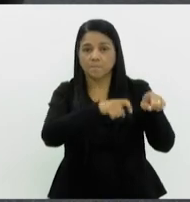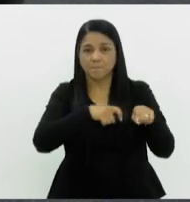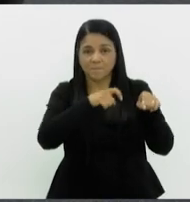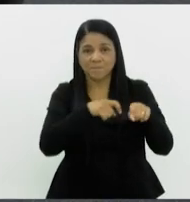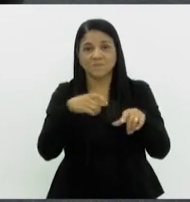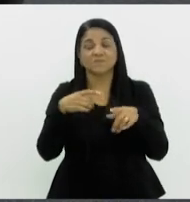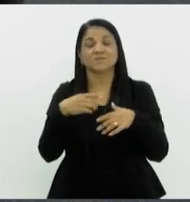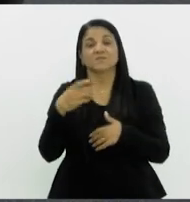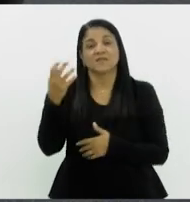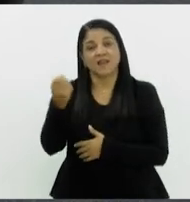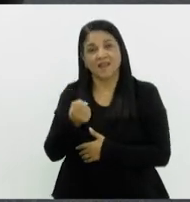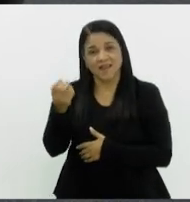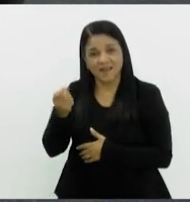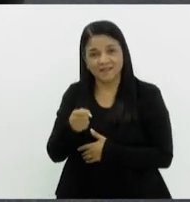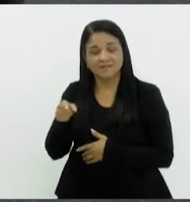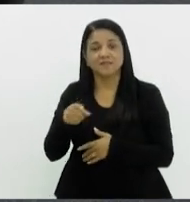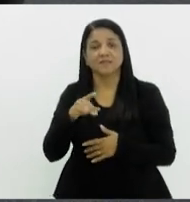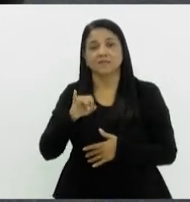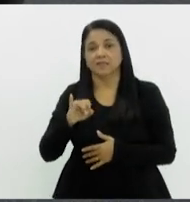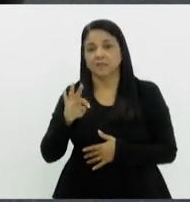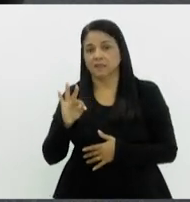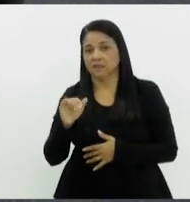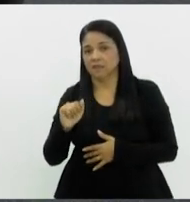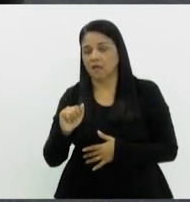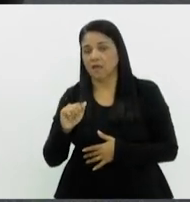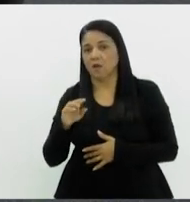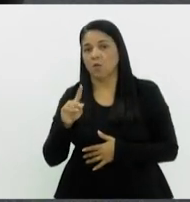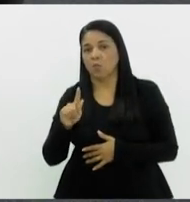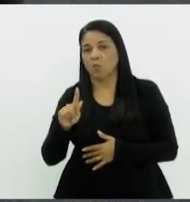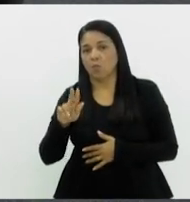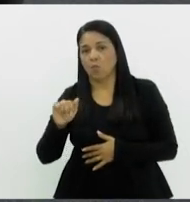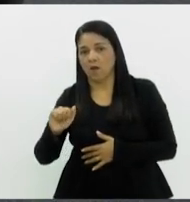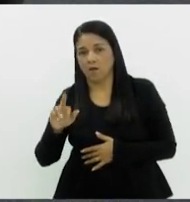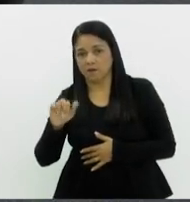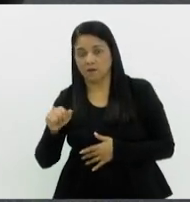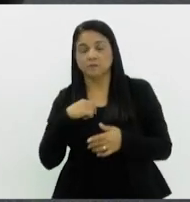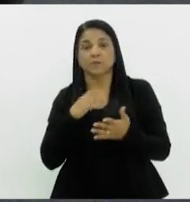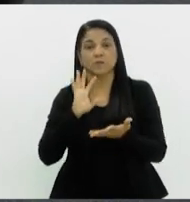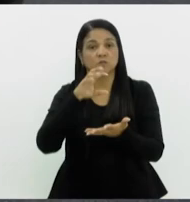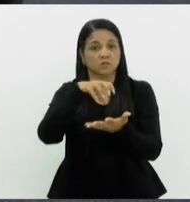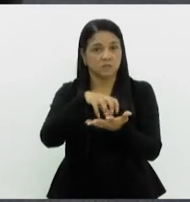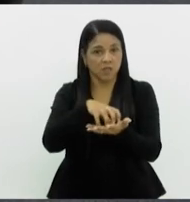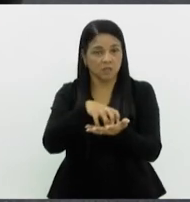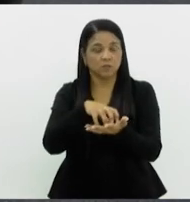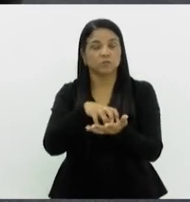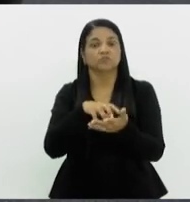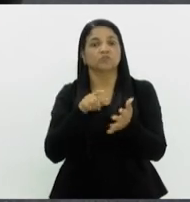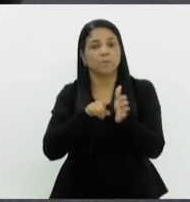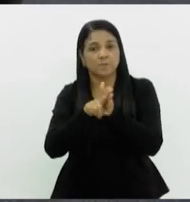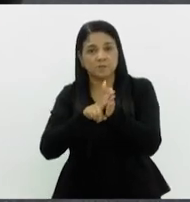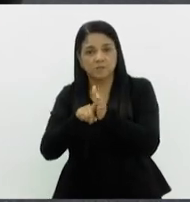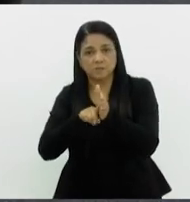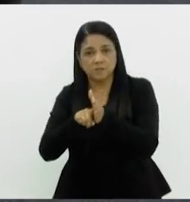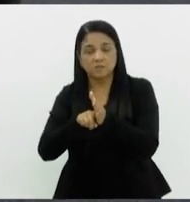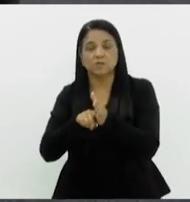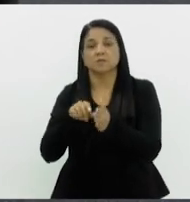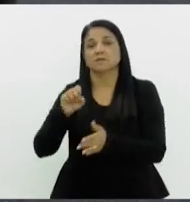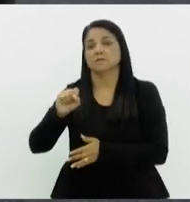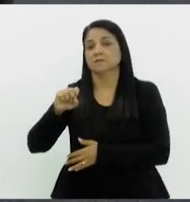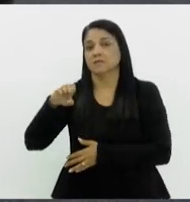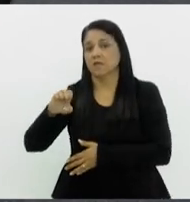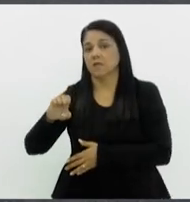Leiteira em Itacoara, possui o Centro Estadual de Pesquisa em Agricultura Orgânica em